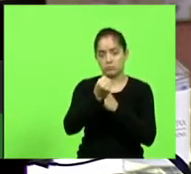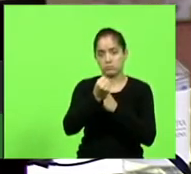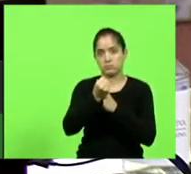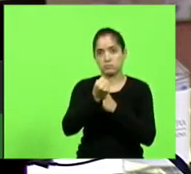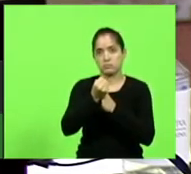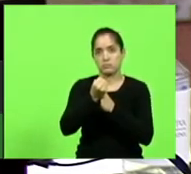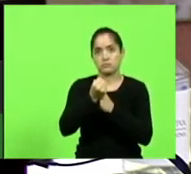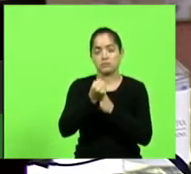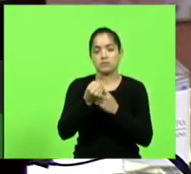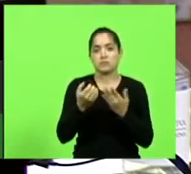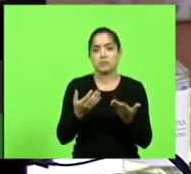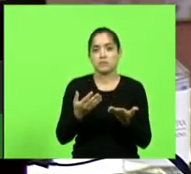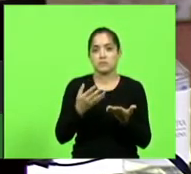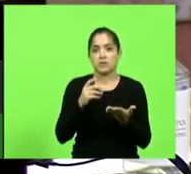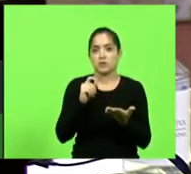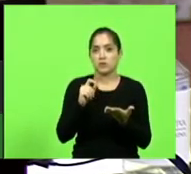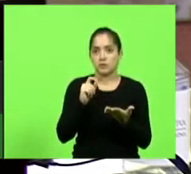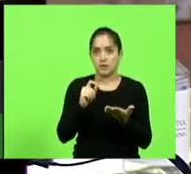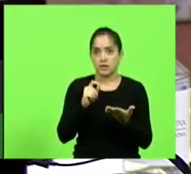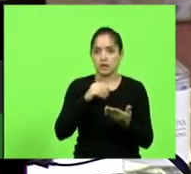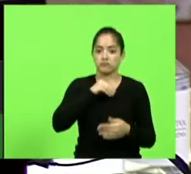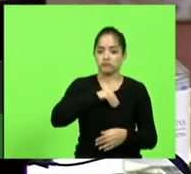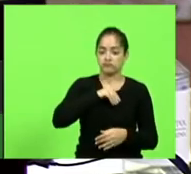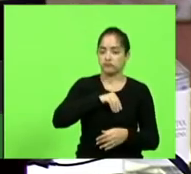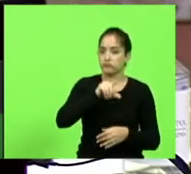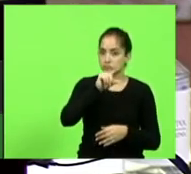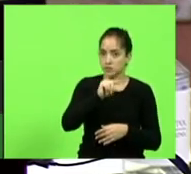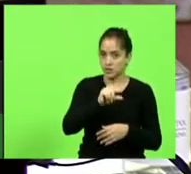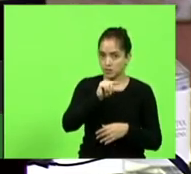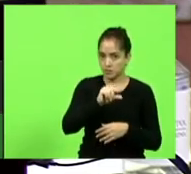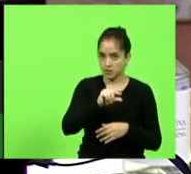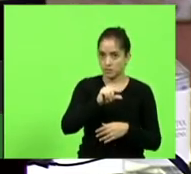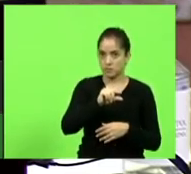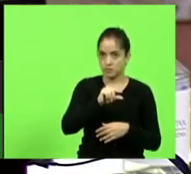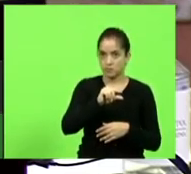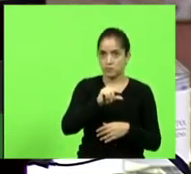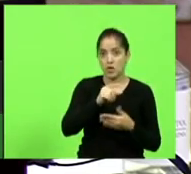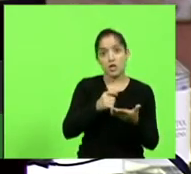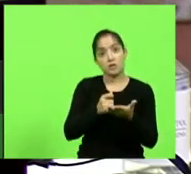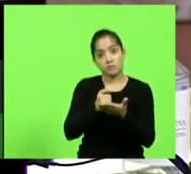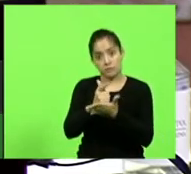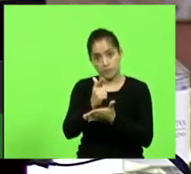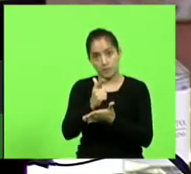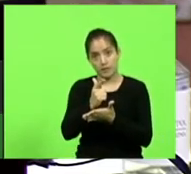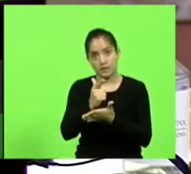Ou seja, se eu ganho um salário mínimo, eu vou pagar,